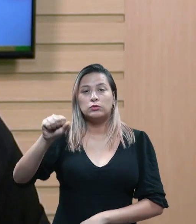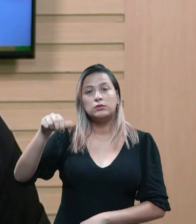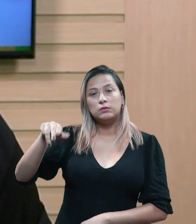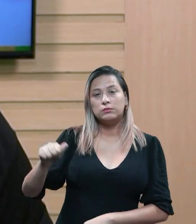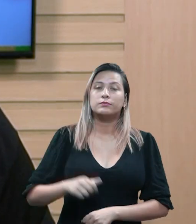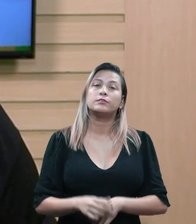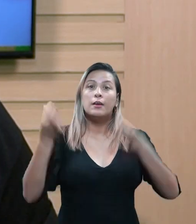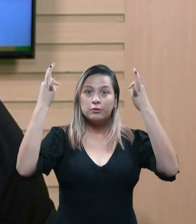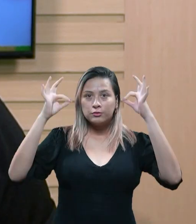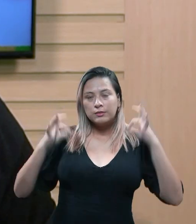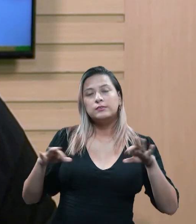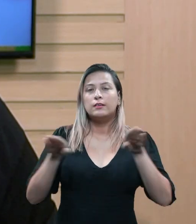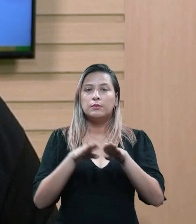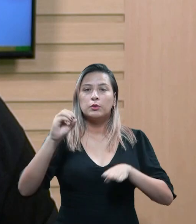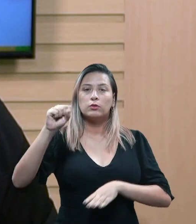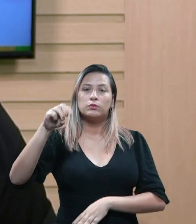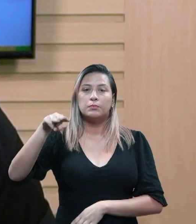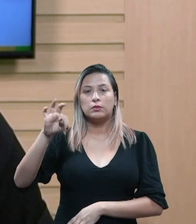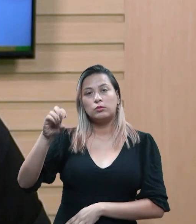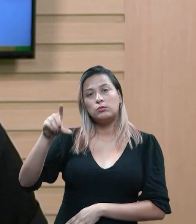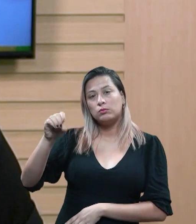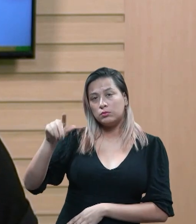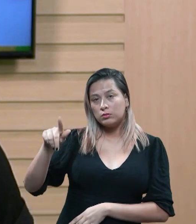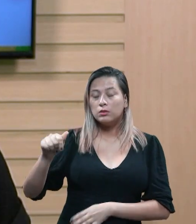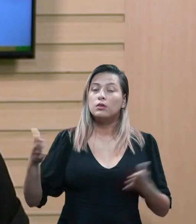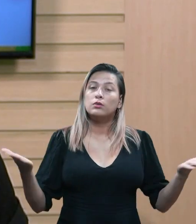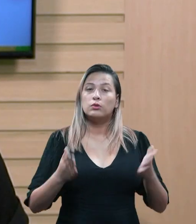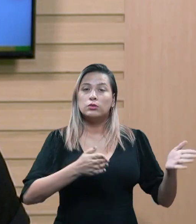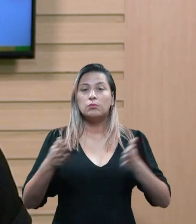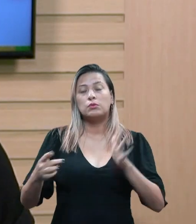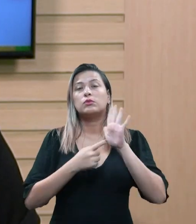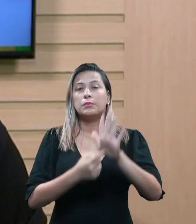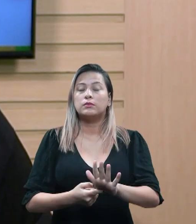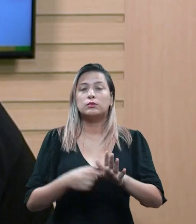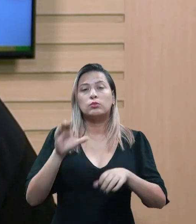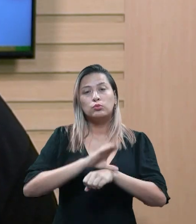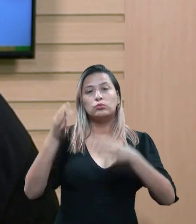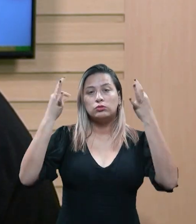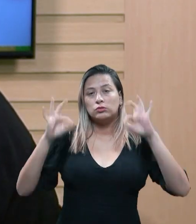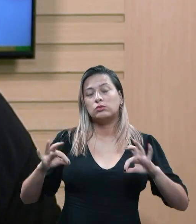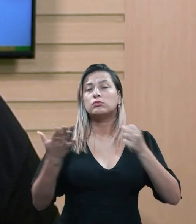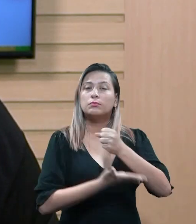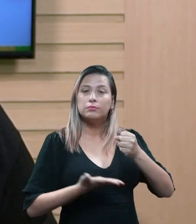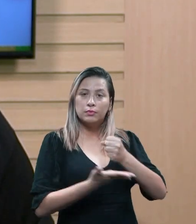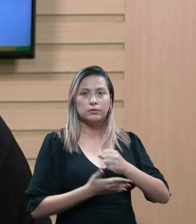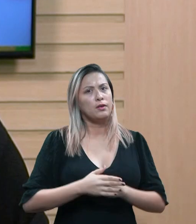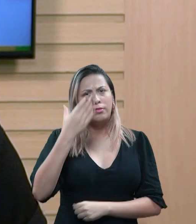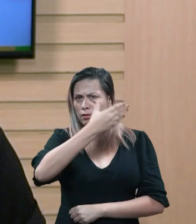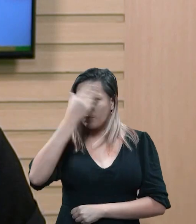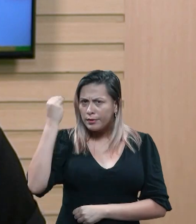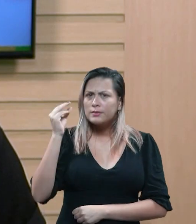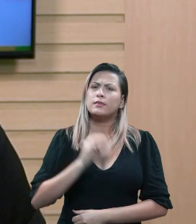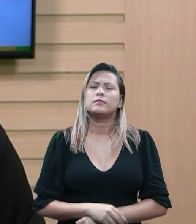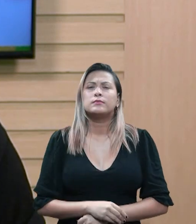Torinho, esteticista e cosmetóloga, e esse é o módulo de apresentação do curso de Estética Básica. Não esqueça de